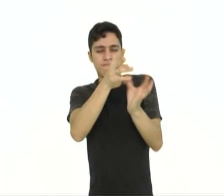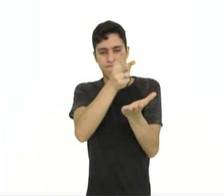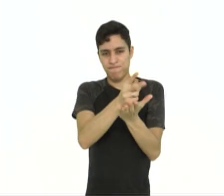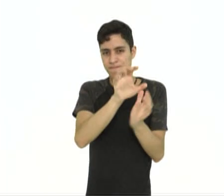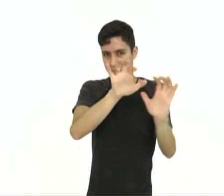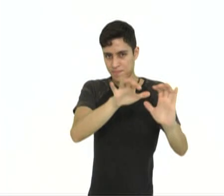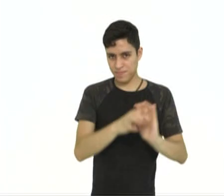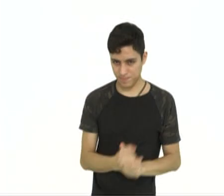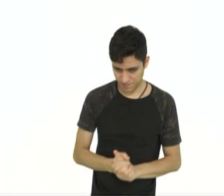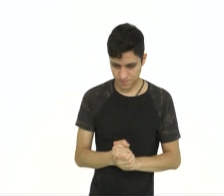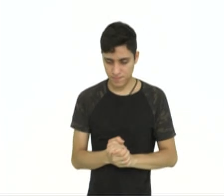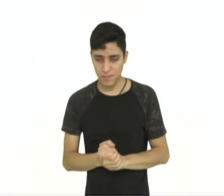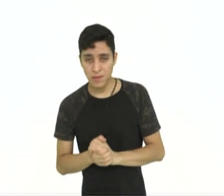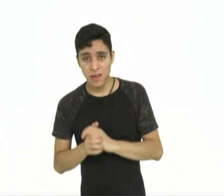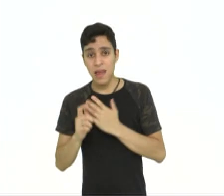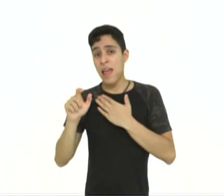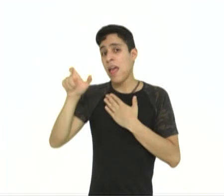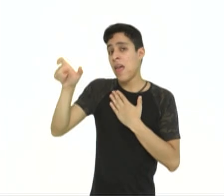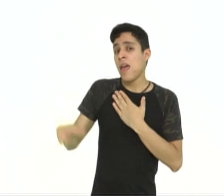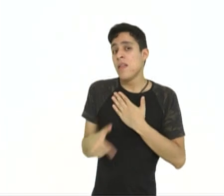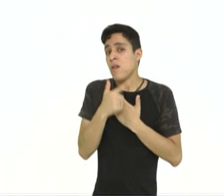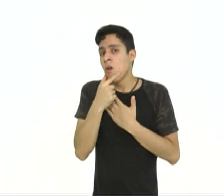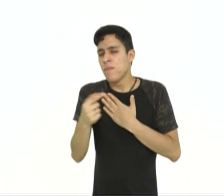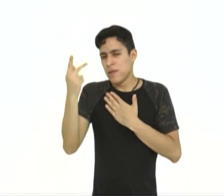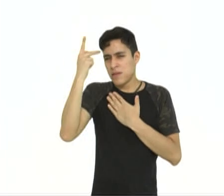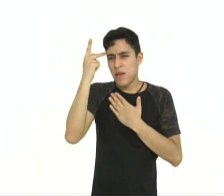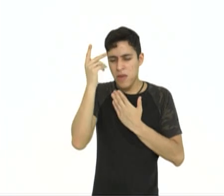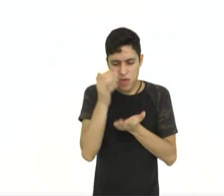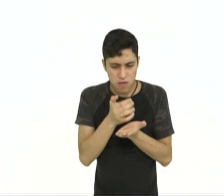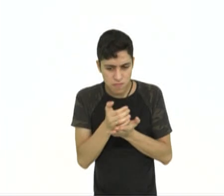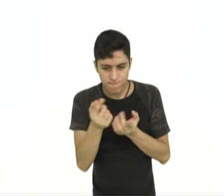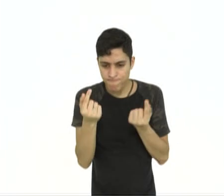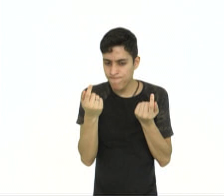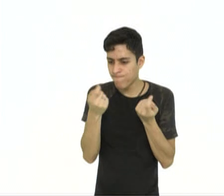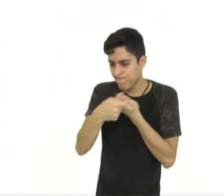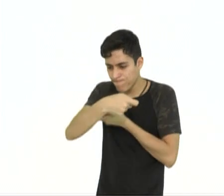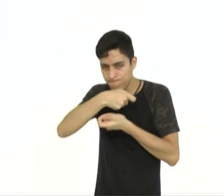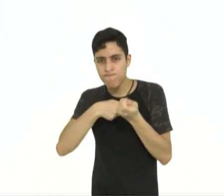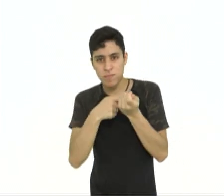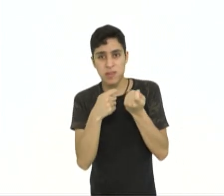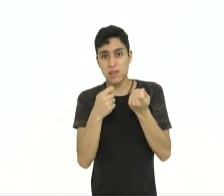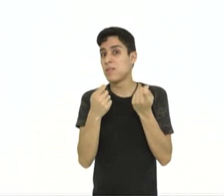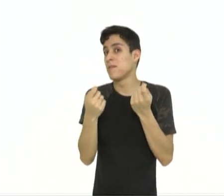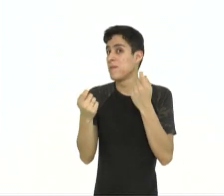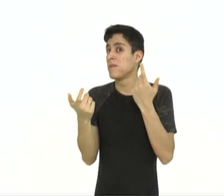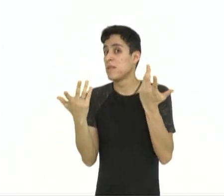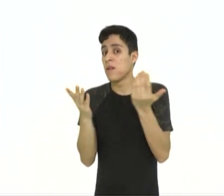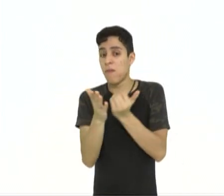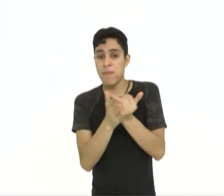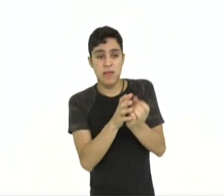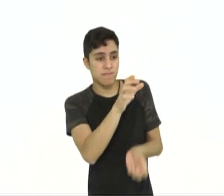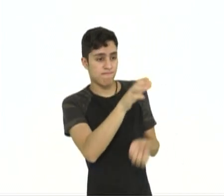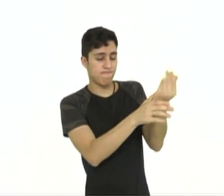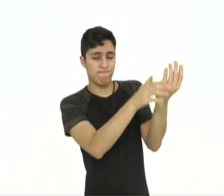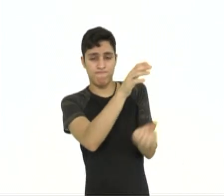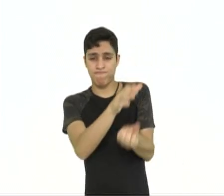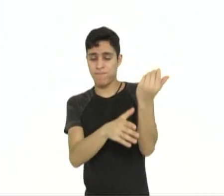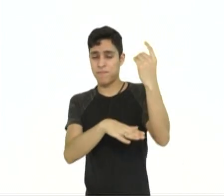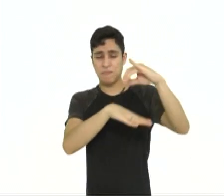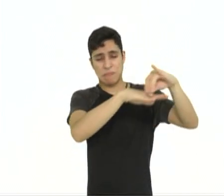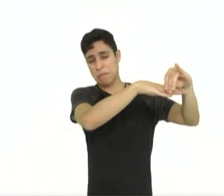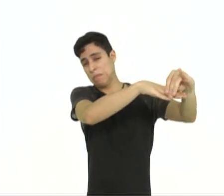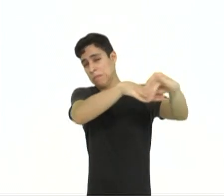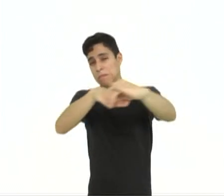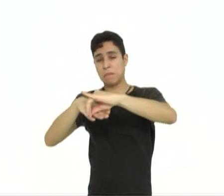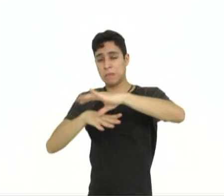Então, em São Paulo, ele fortalece sua vertente empreendedora e realiza diversas intervenções urbanas de grande escala na paisagem